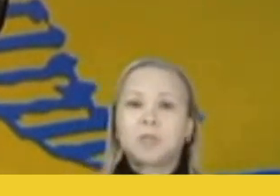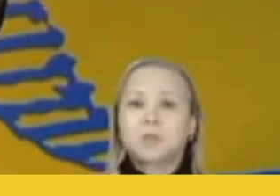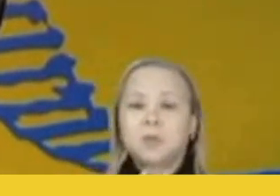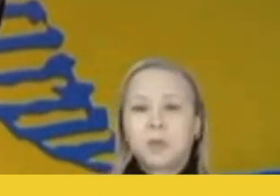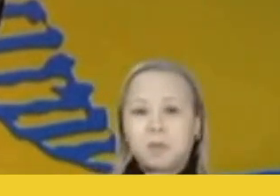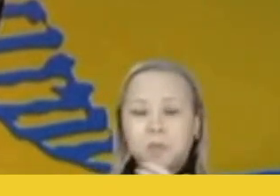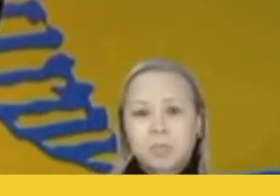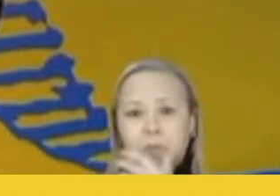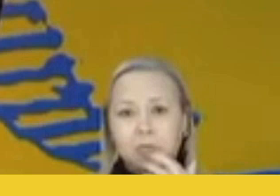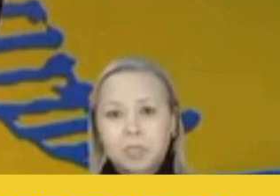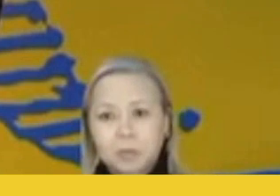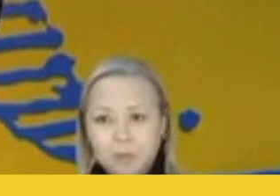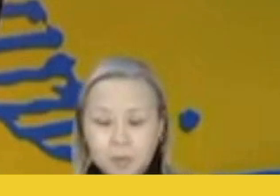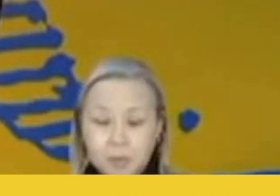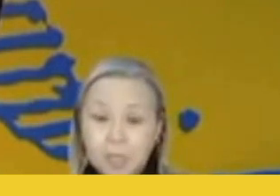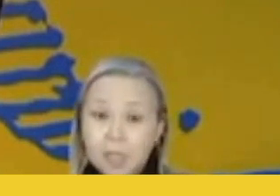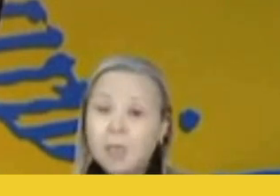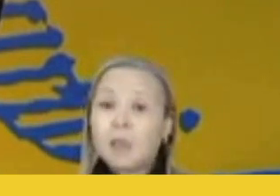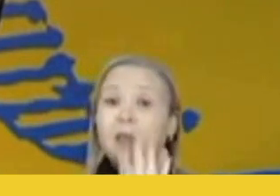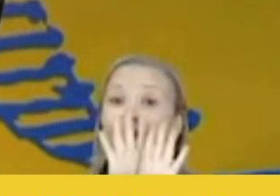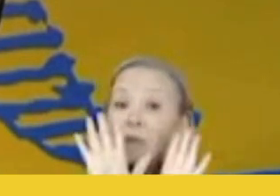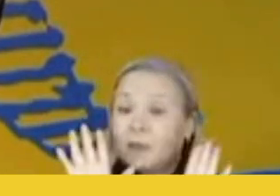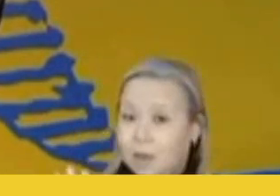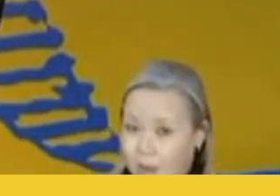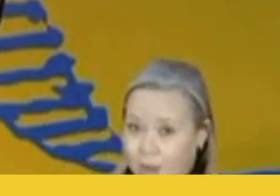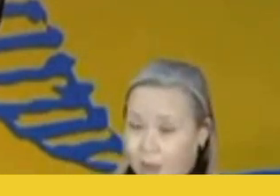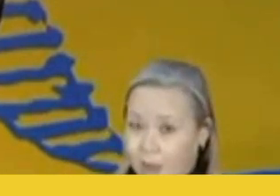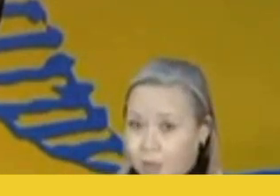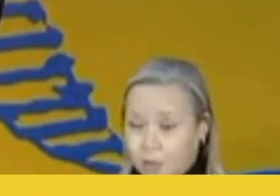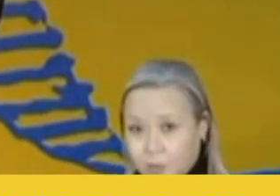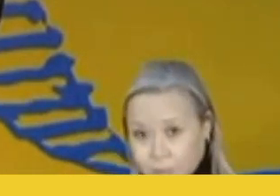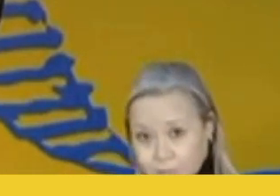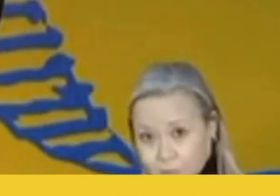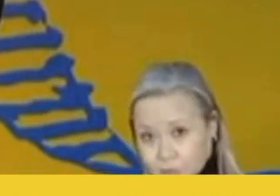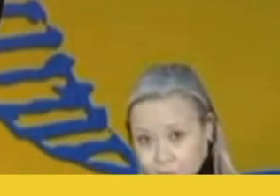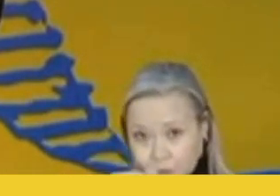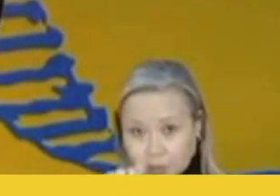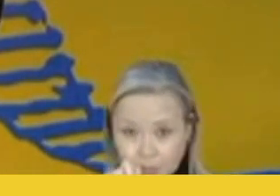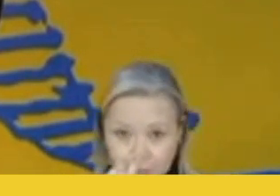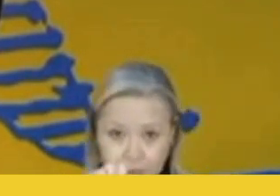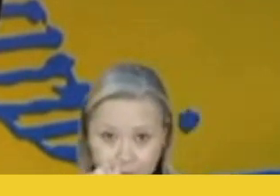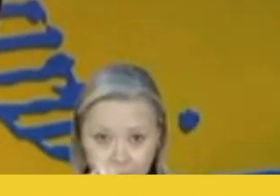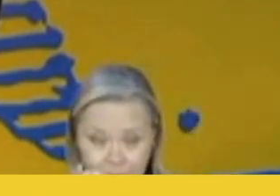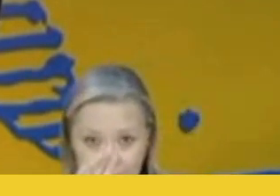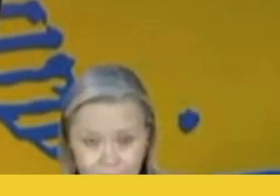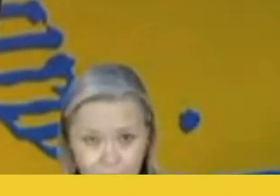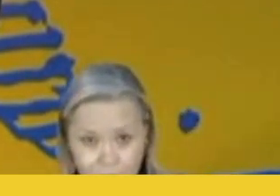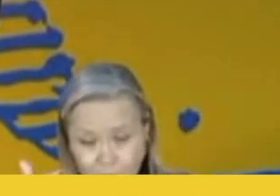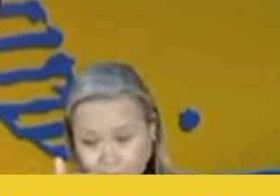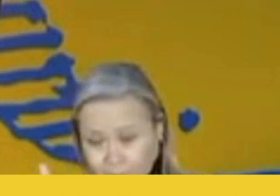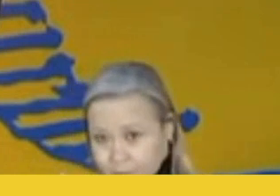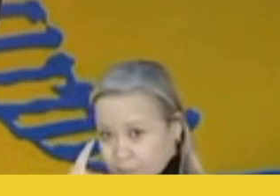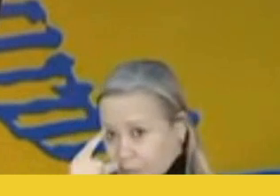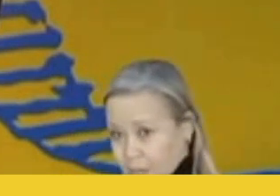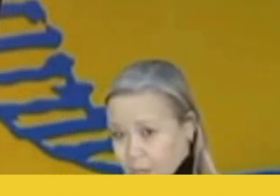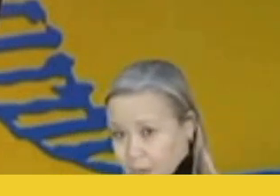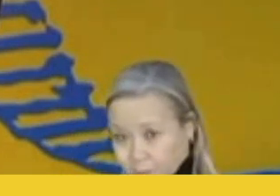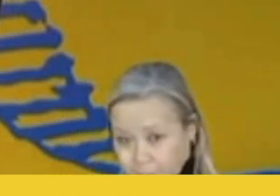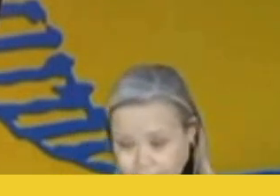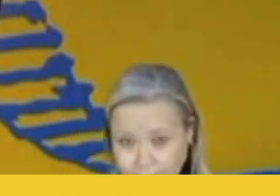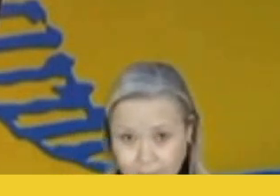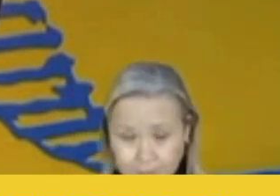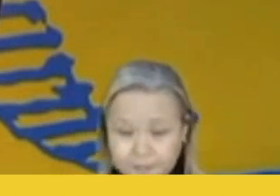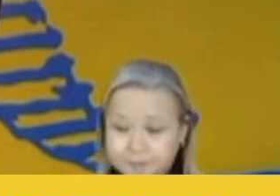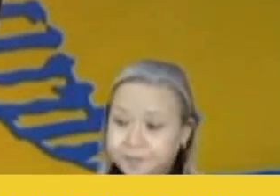Pública, e, evidentemente, por intermédio do ministro Aloysio e do vice-presidente Alckmin, dar conhecimento ao Congresso